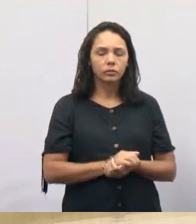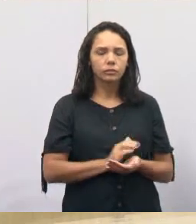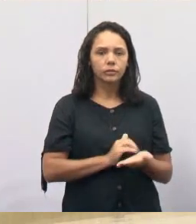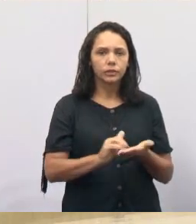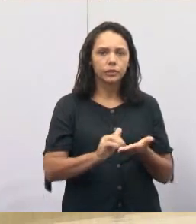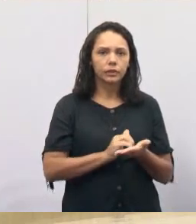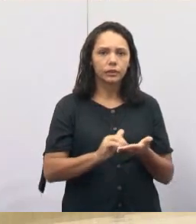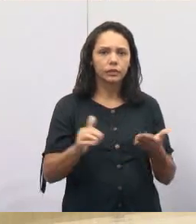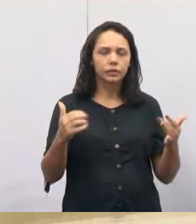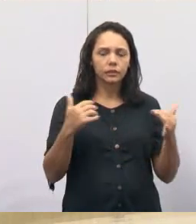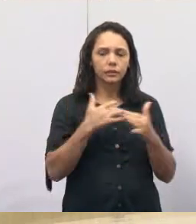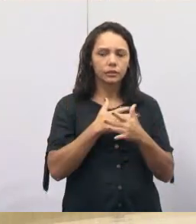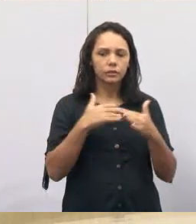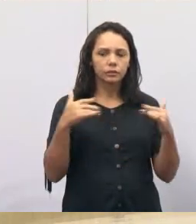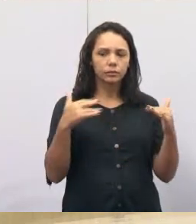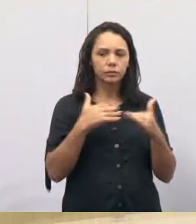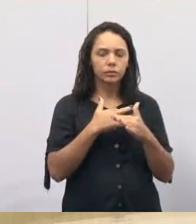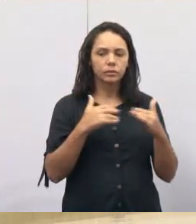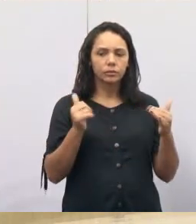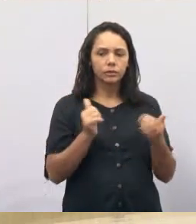secretário de Mobilidade Urbana.